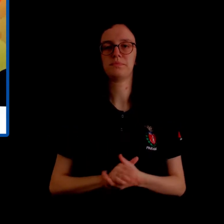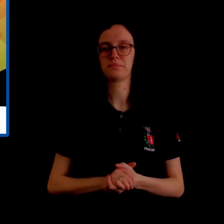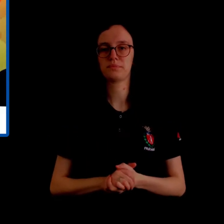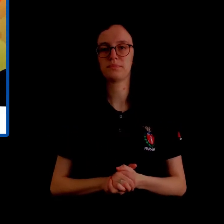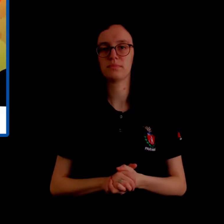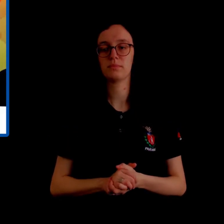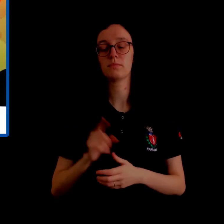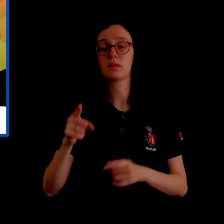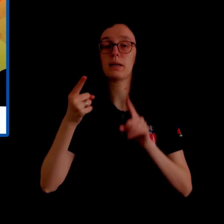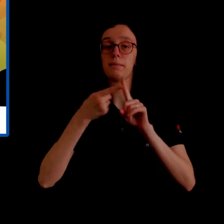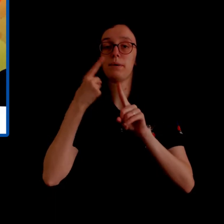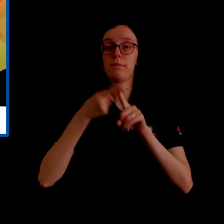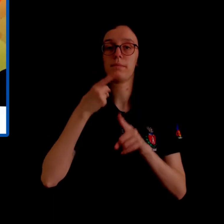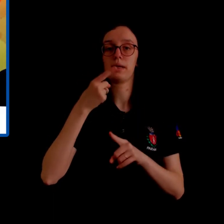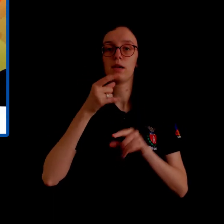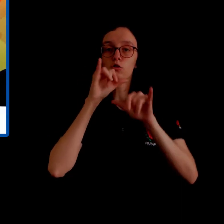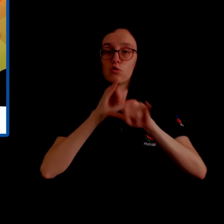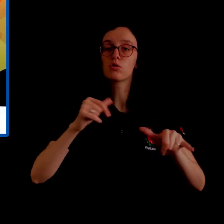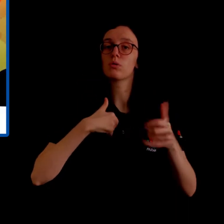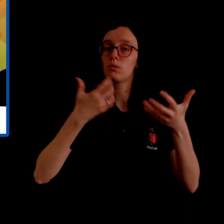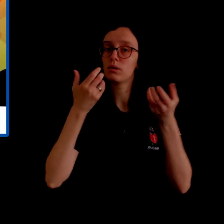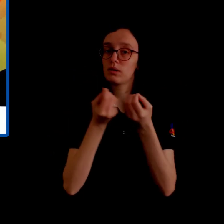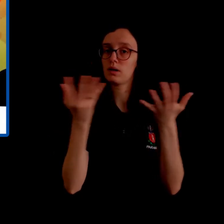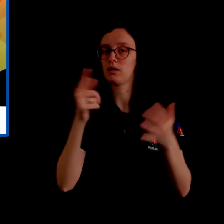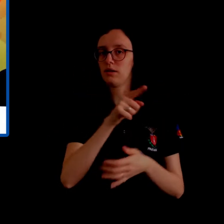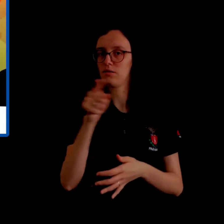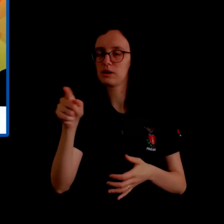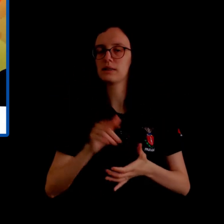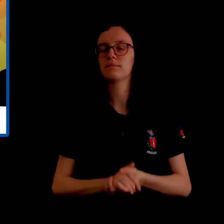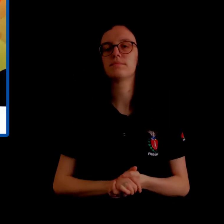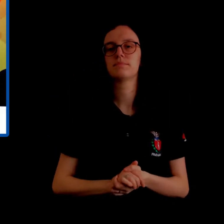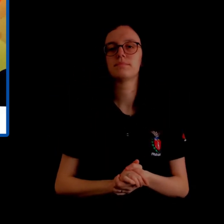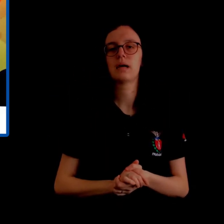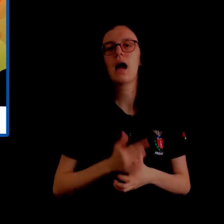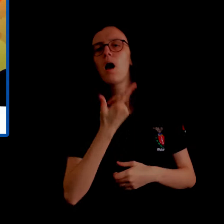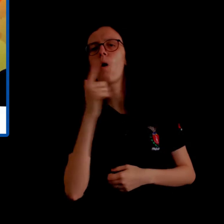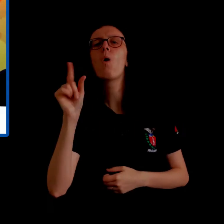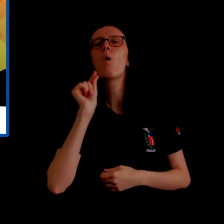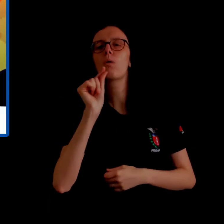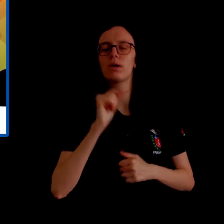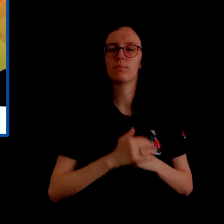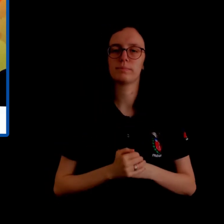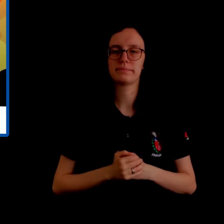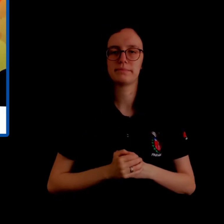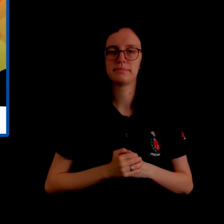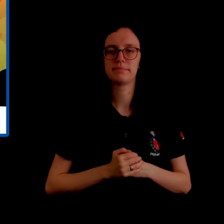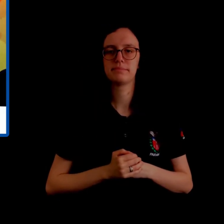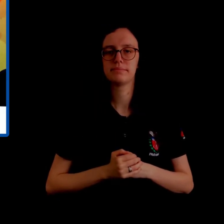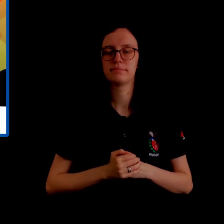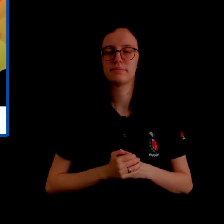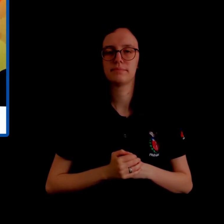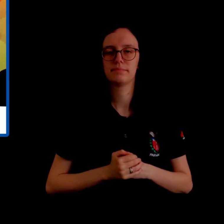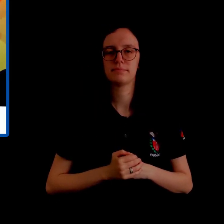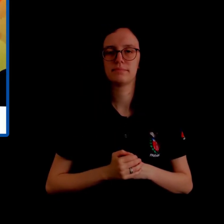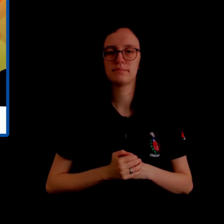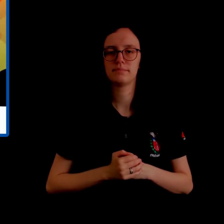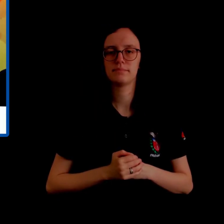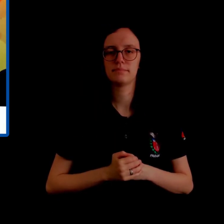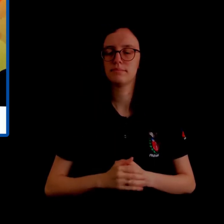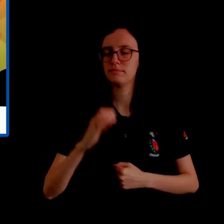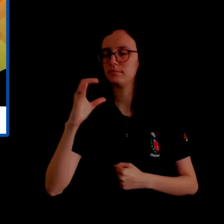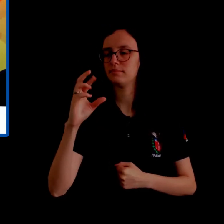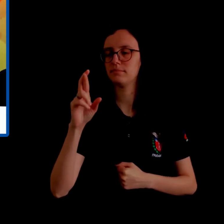Essa é a primeira notícia que eu queria dar para vocês. A segunda, relacionada a isso, é que as CRTS